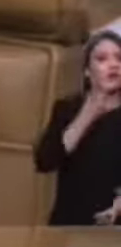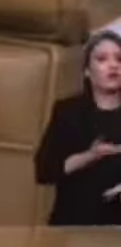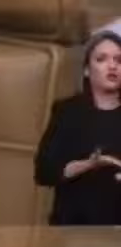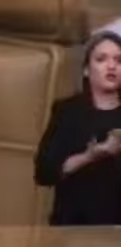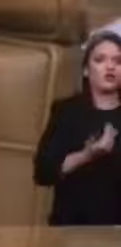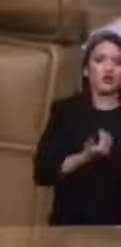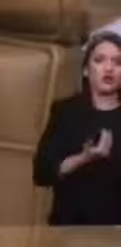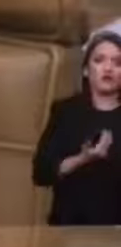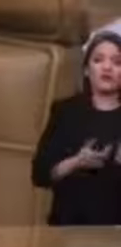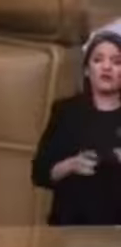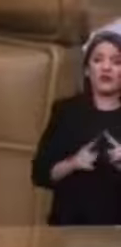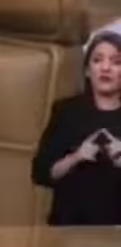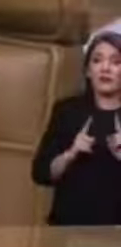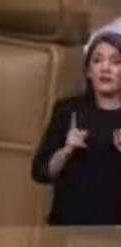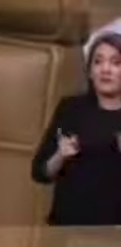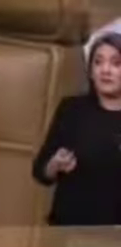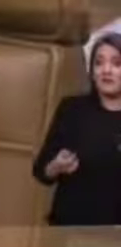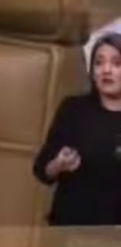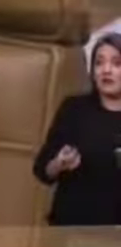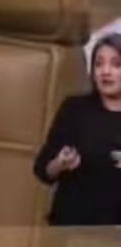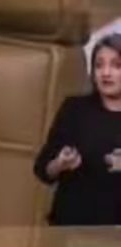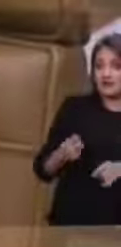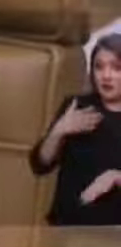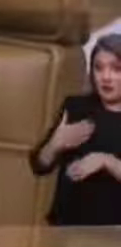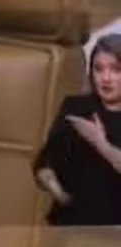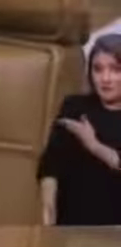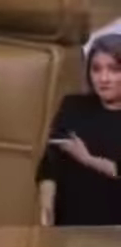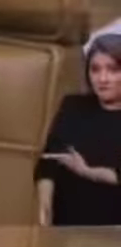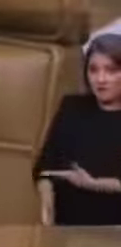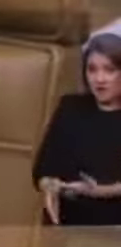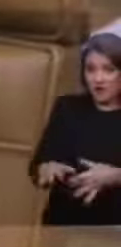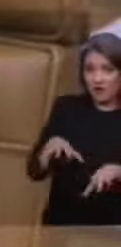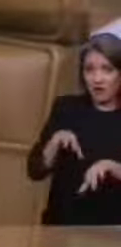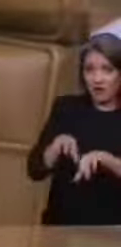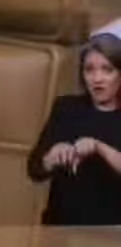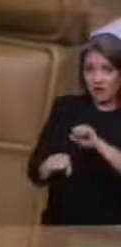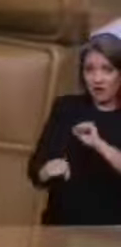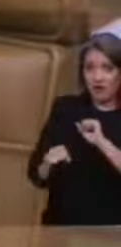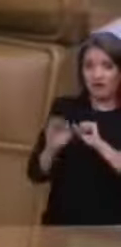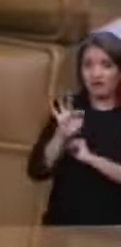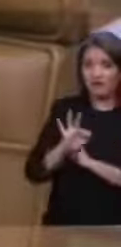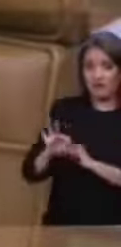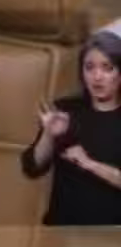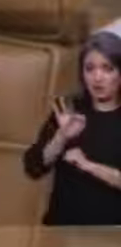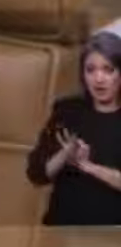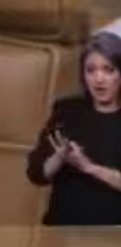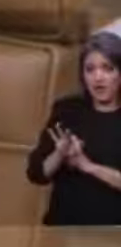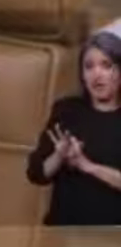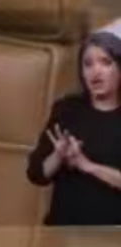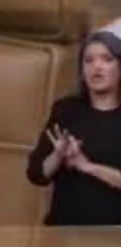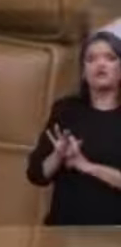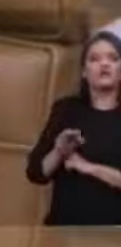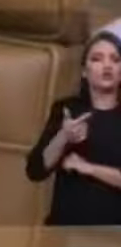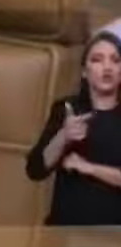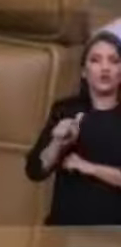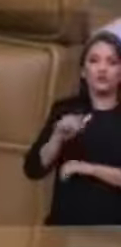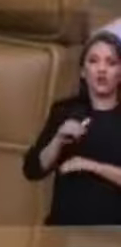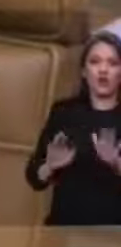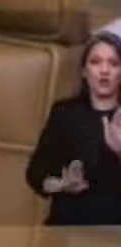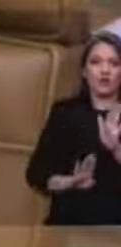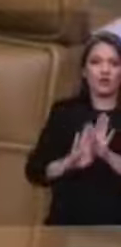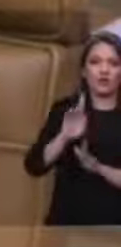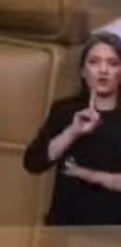30 anos com curso superior. Triplicamos com pretos e pardos, sem